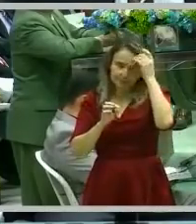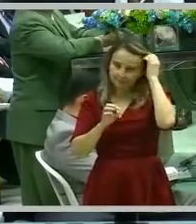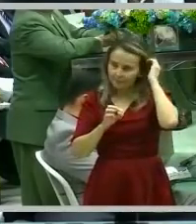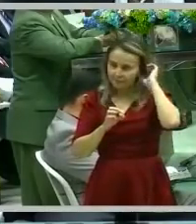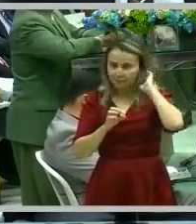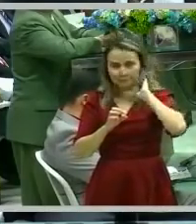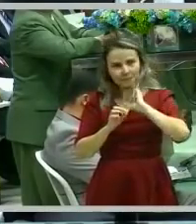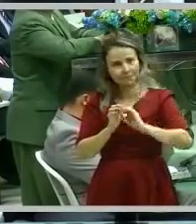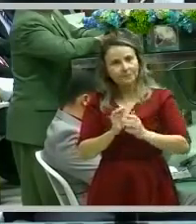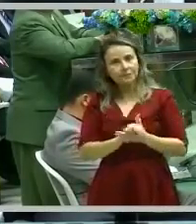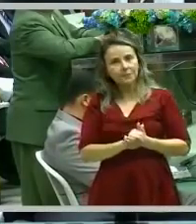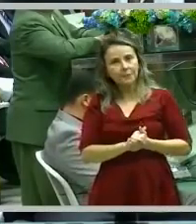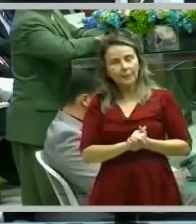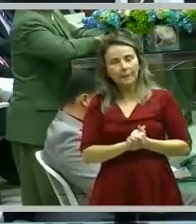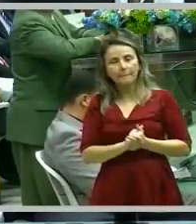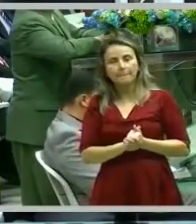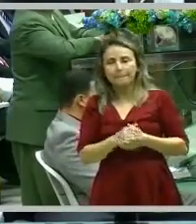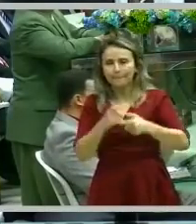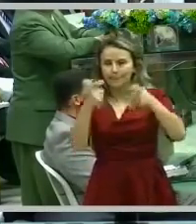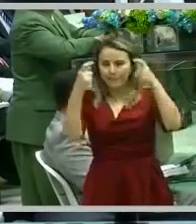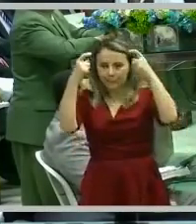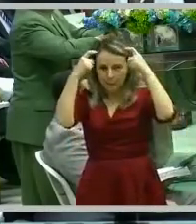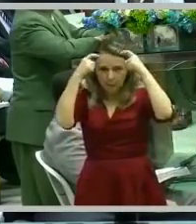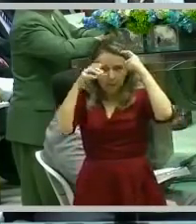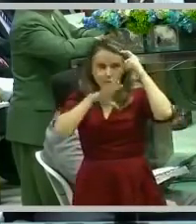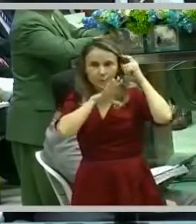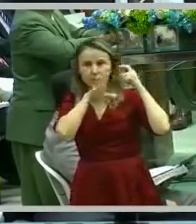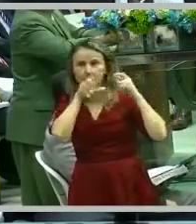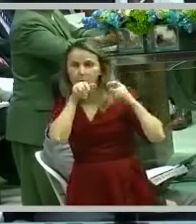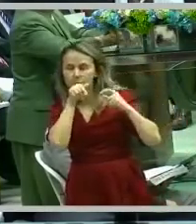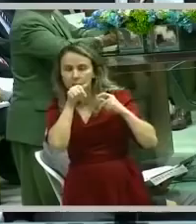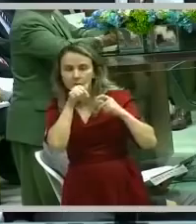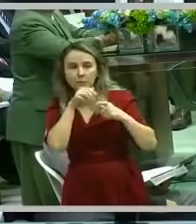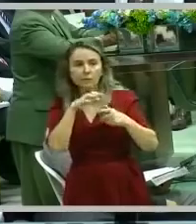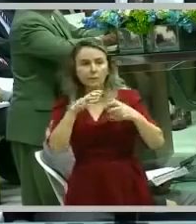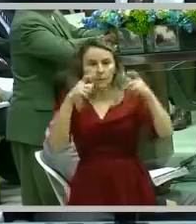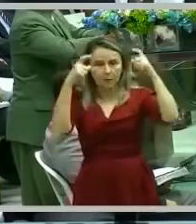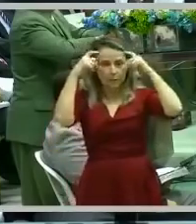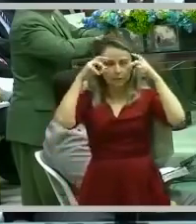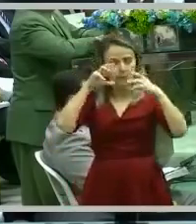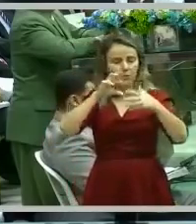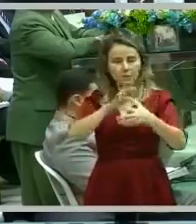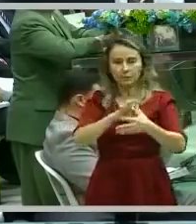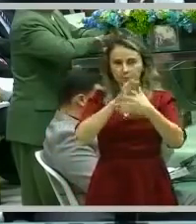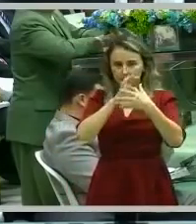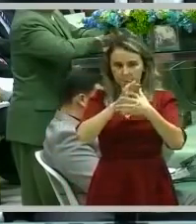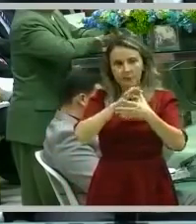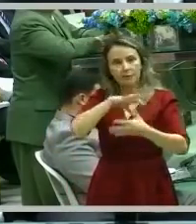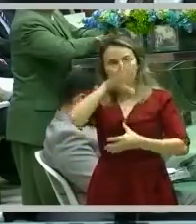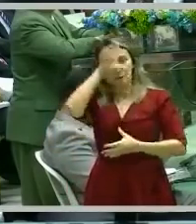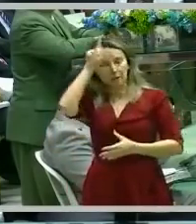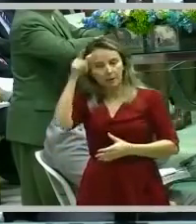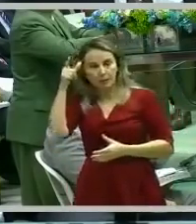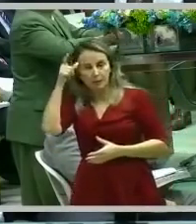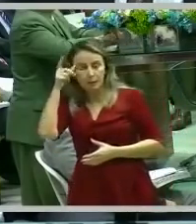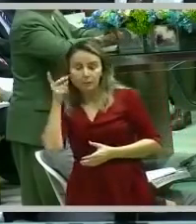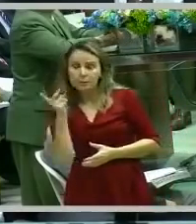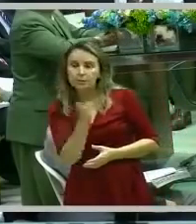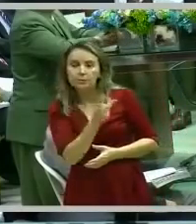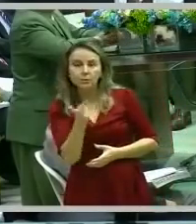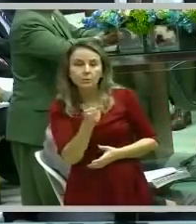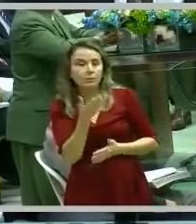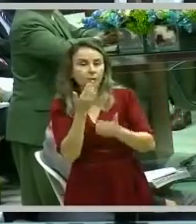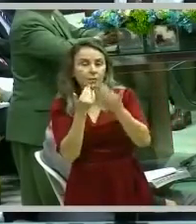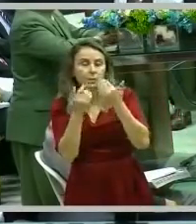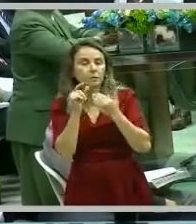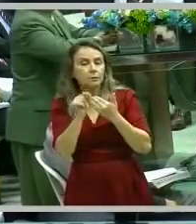Deus. Urso e leão. Urso representa a carne e leão o diabo. E todos dois se alimentam de quê, meus amados irmãos?